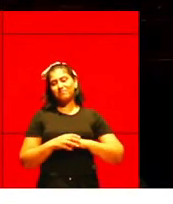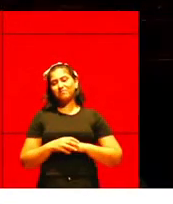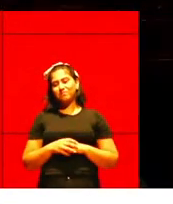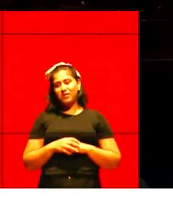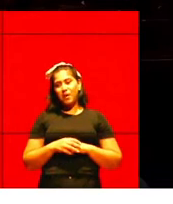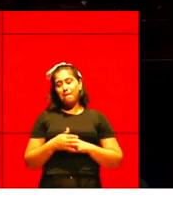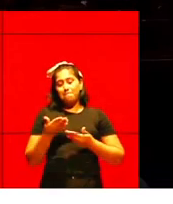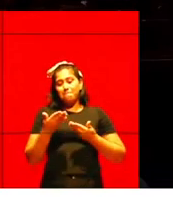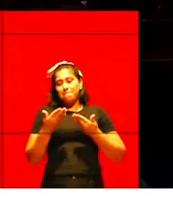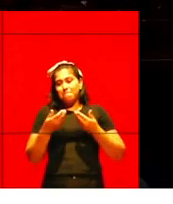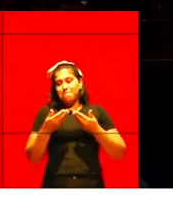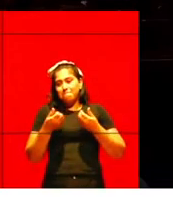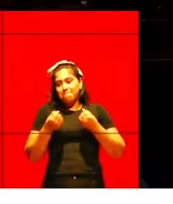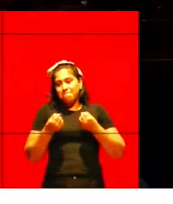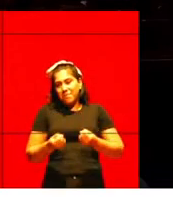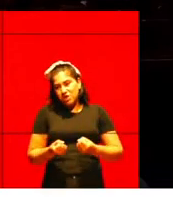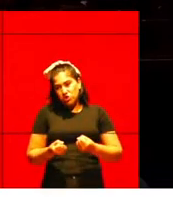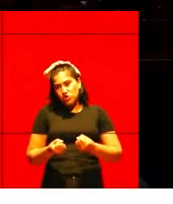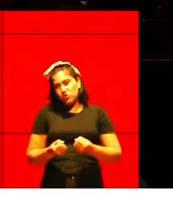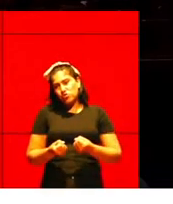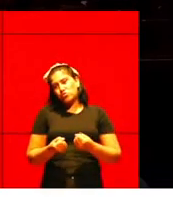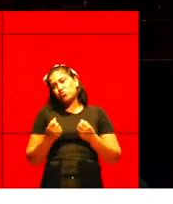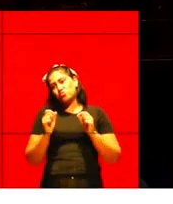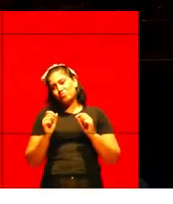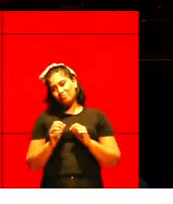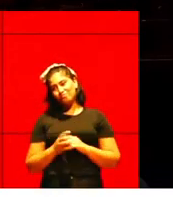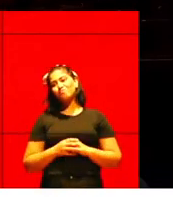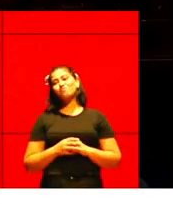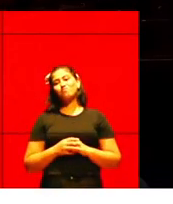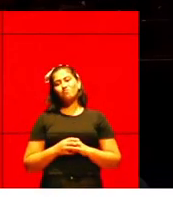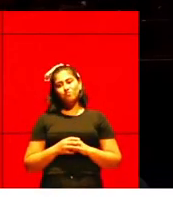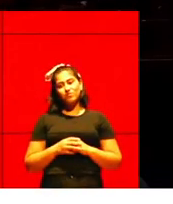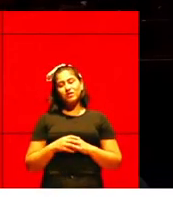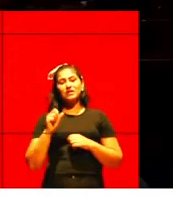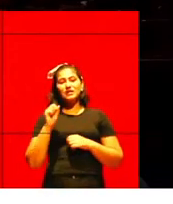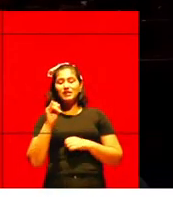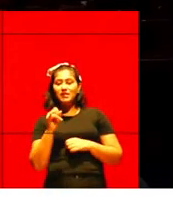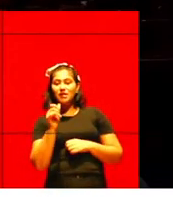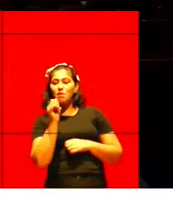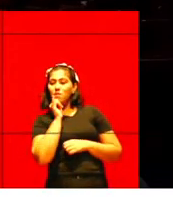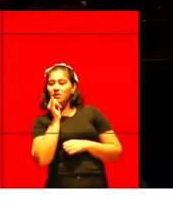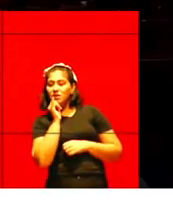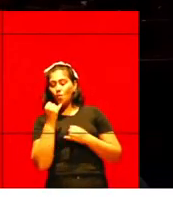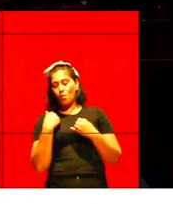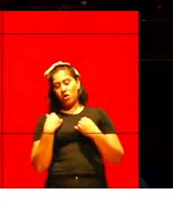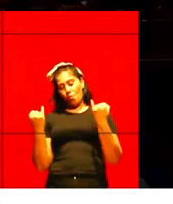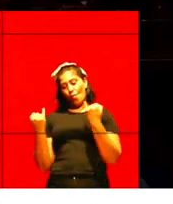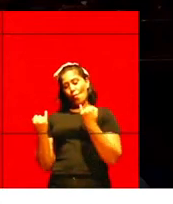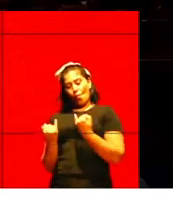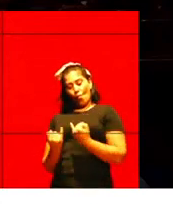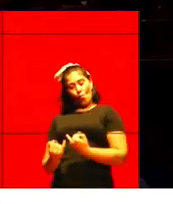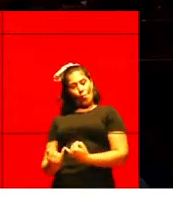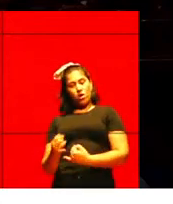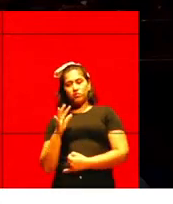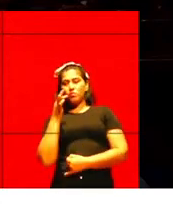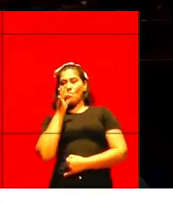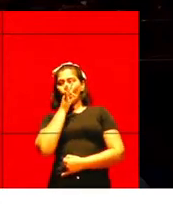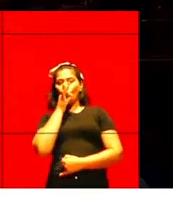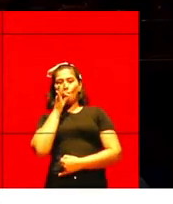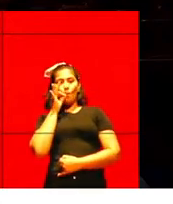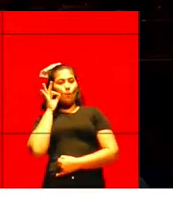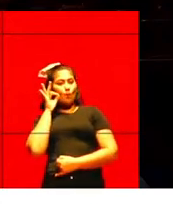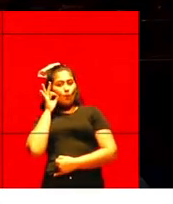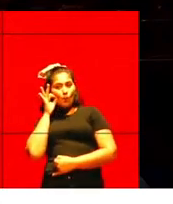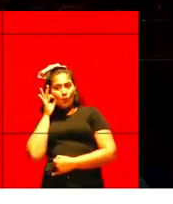um peso um pouco maior. Então, quando nós estamos ali fazendo dieta, e os primeiros dias